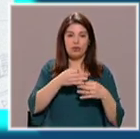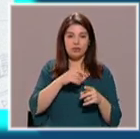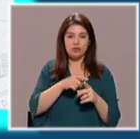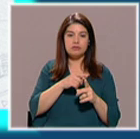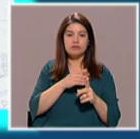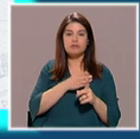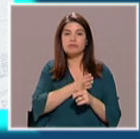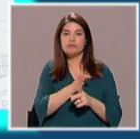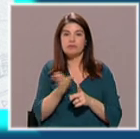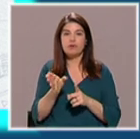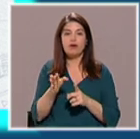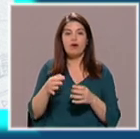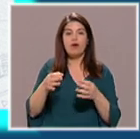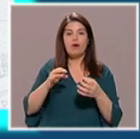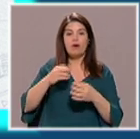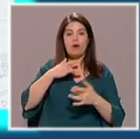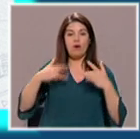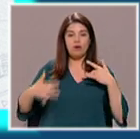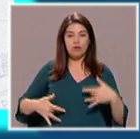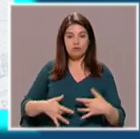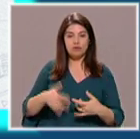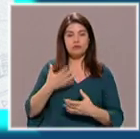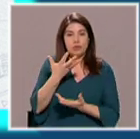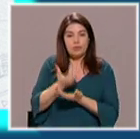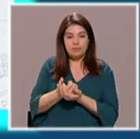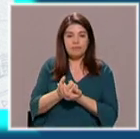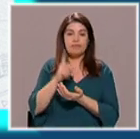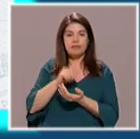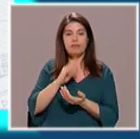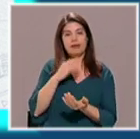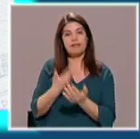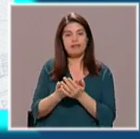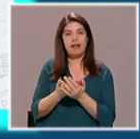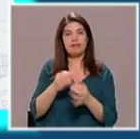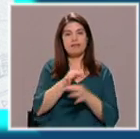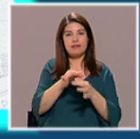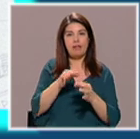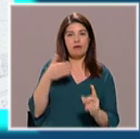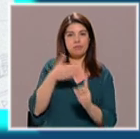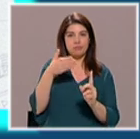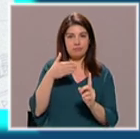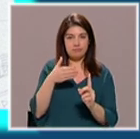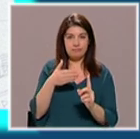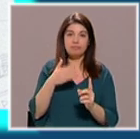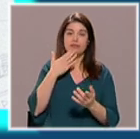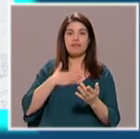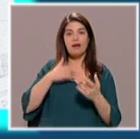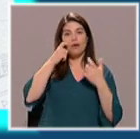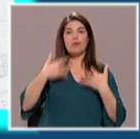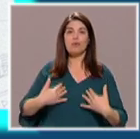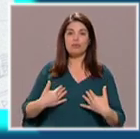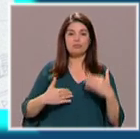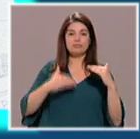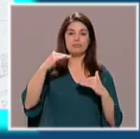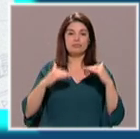uma resposta que permite a manutenção da homeostasia. Atendendo ainda que, esta manutenção da